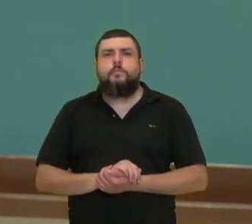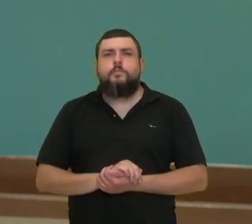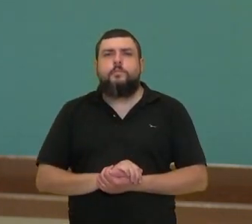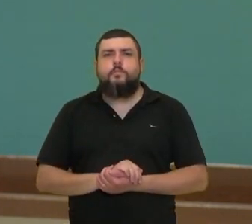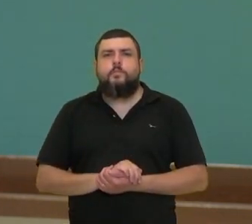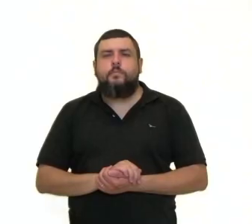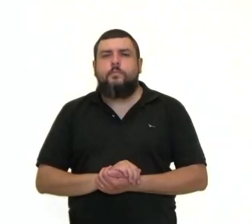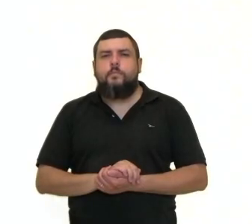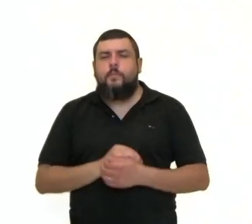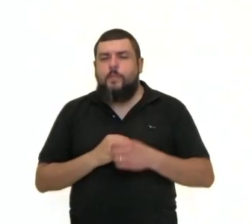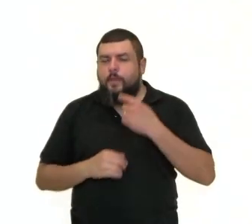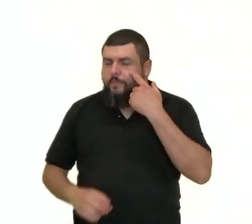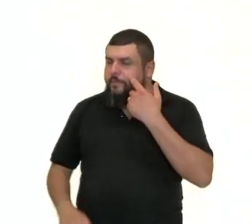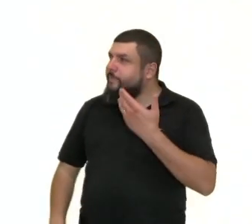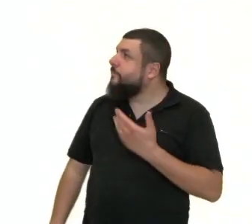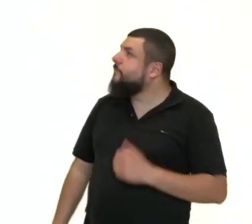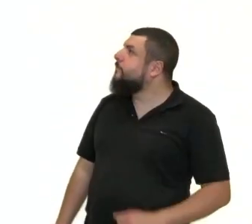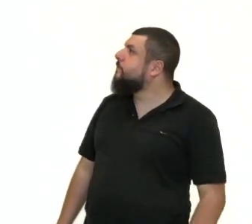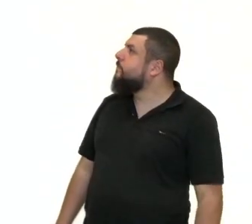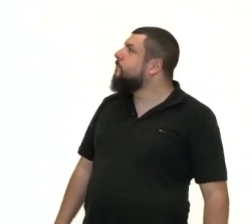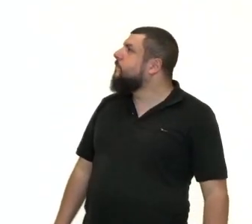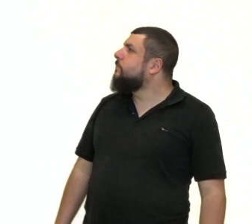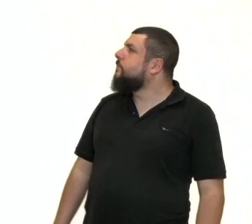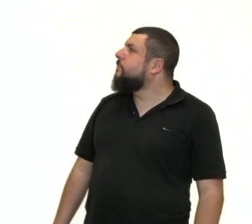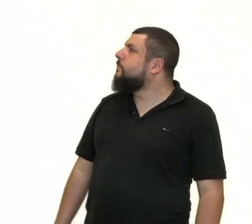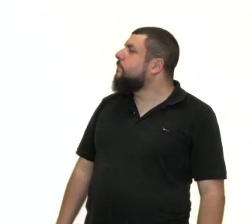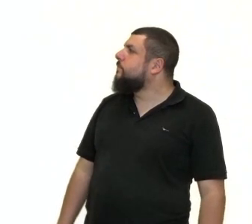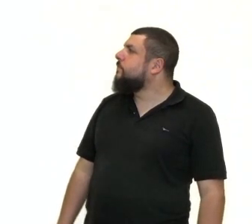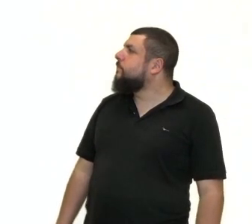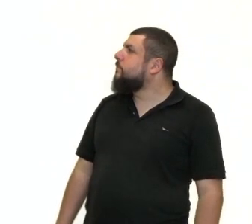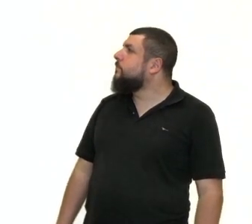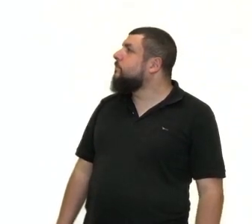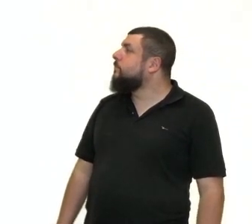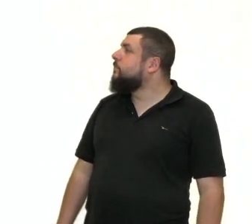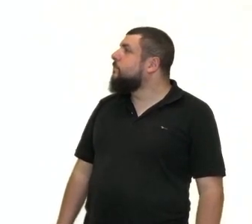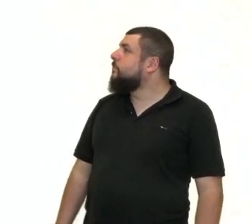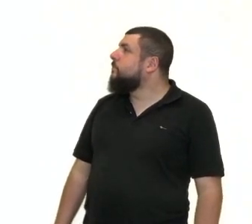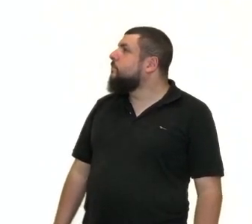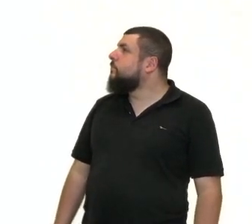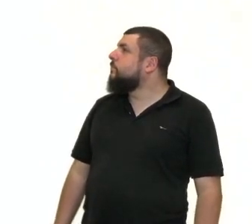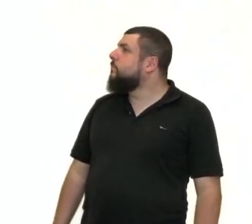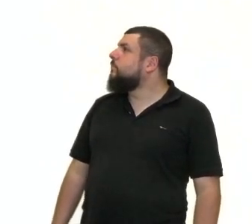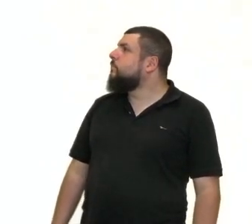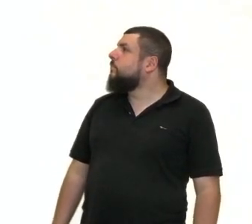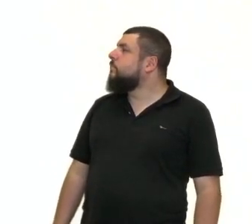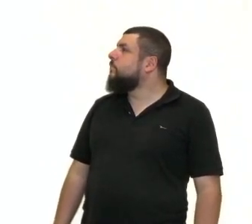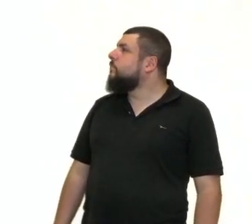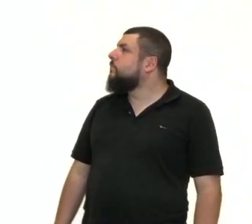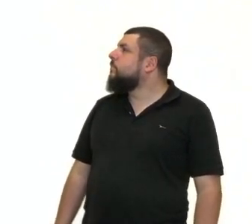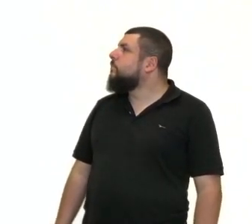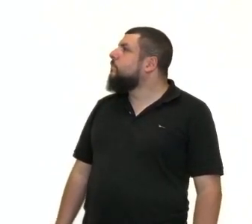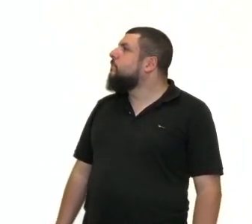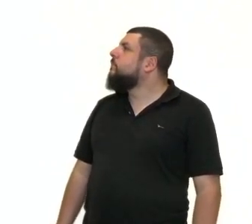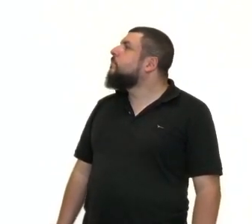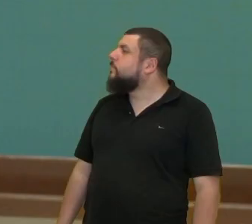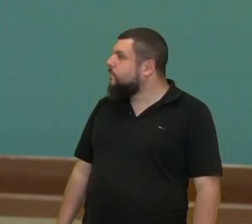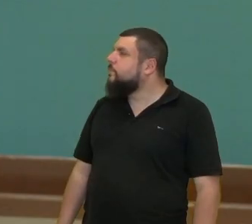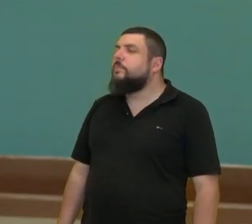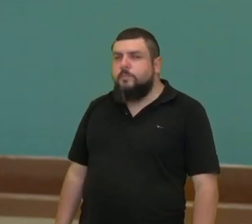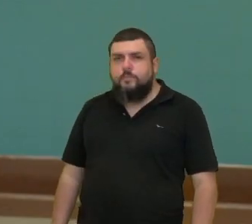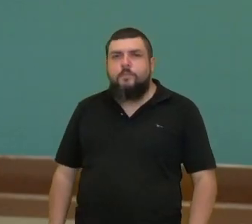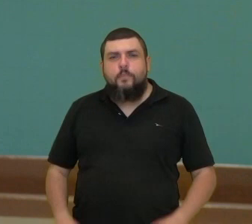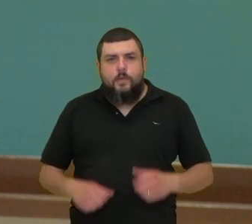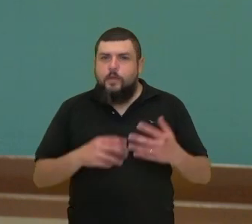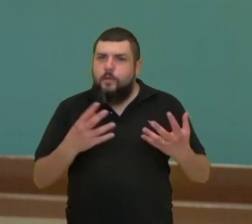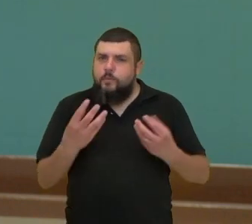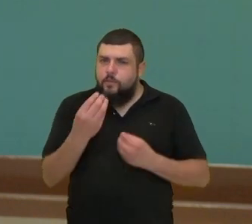A paráfrase é uma explicação ou uma nova apresentação de um texto ou um trecho com referência à fonte. Então, não esquece